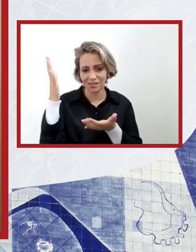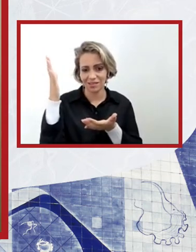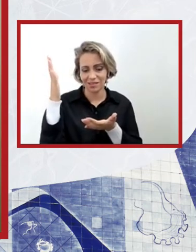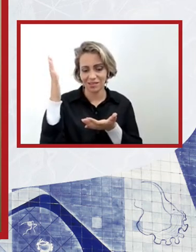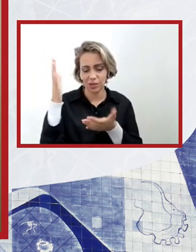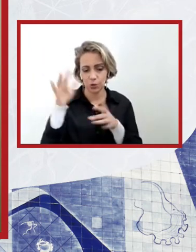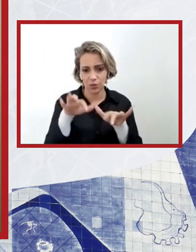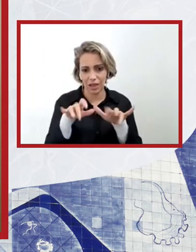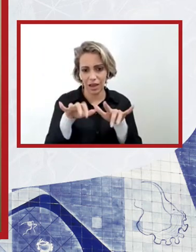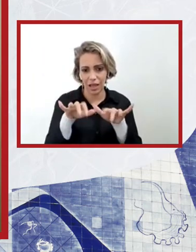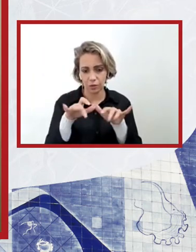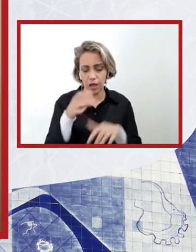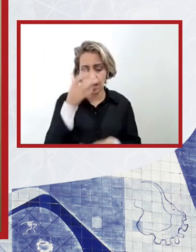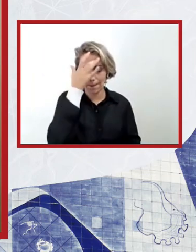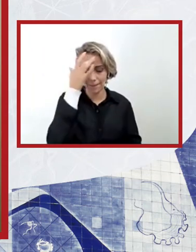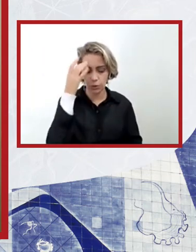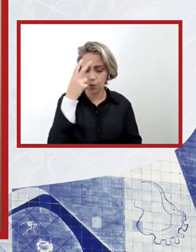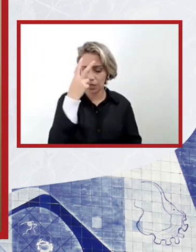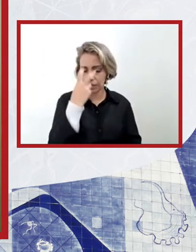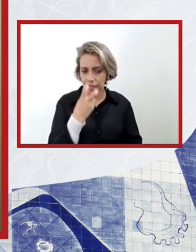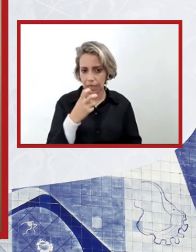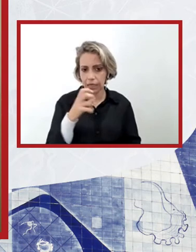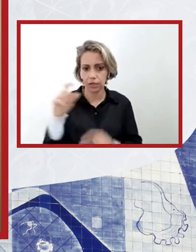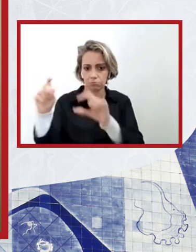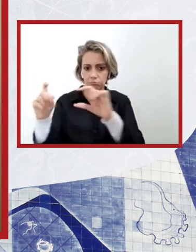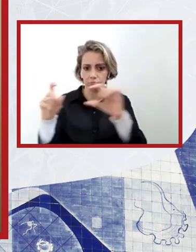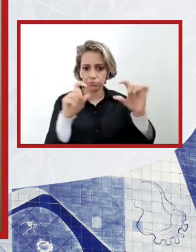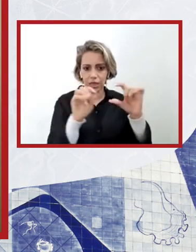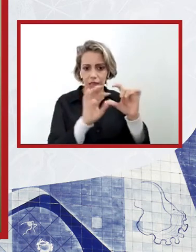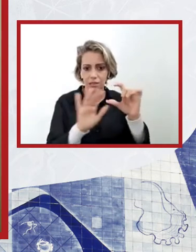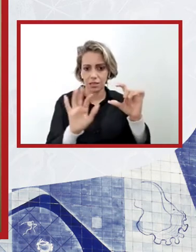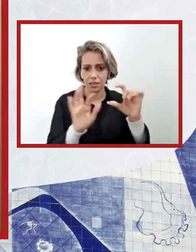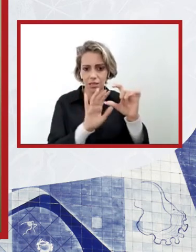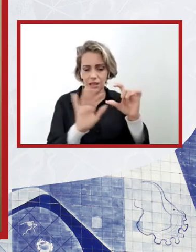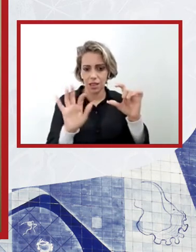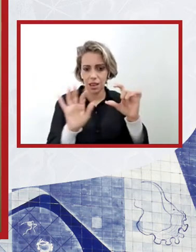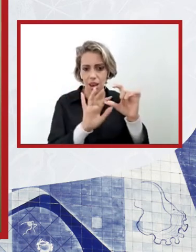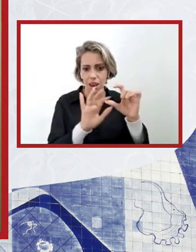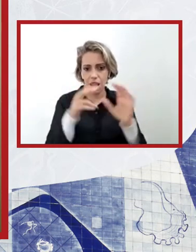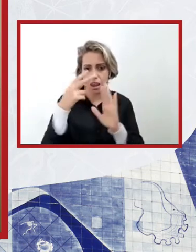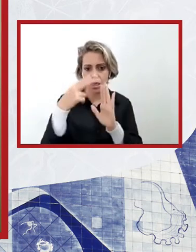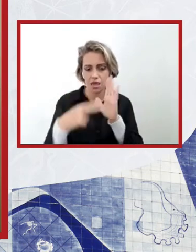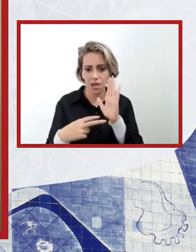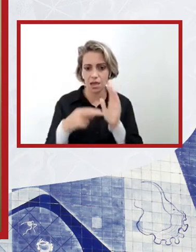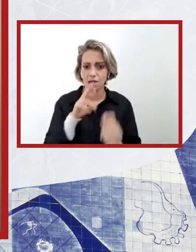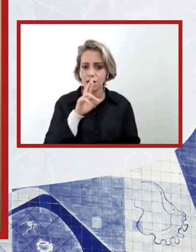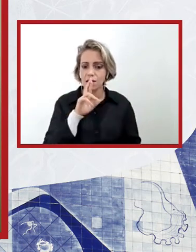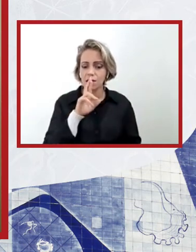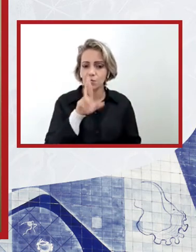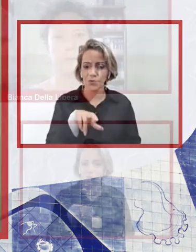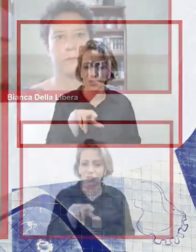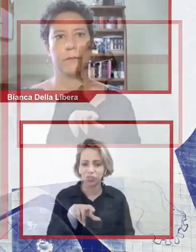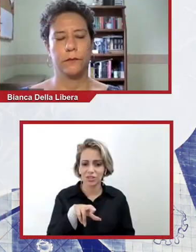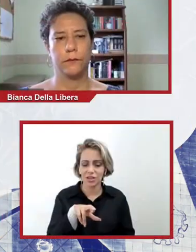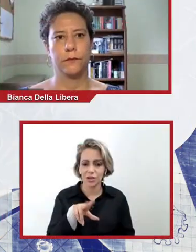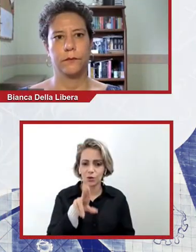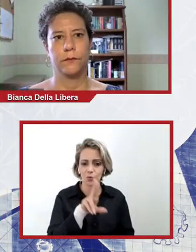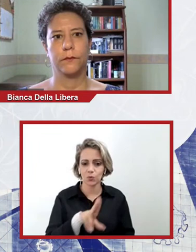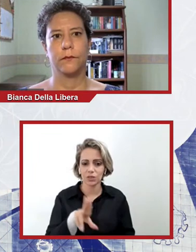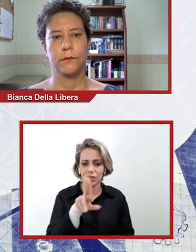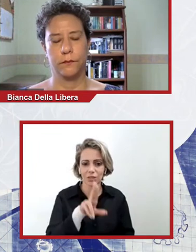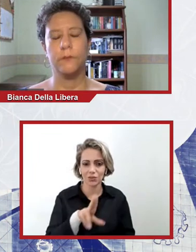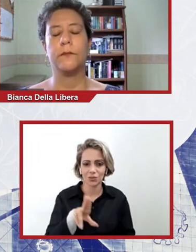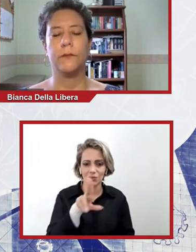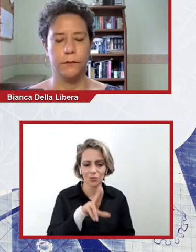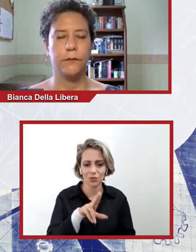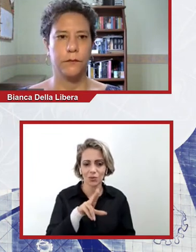surdo-cega lia aquele texto ali, né? E aí ela própria respondia, mediada pelo editor de texto